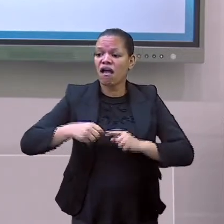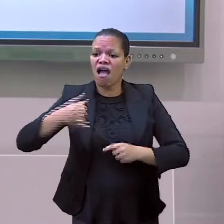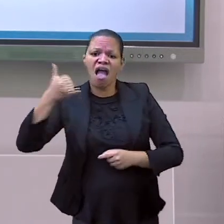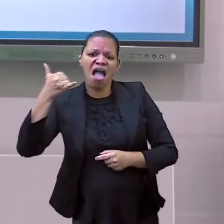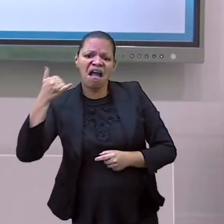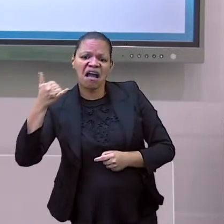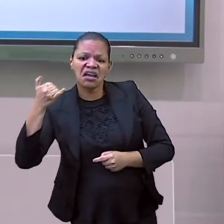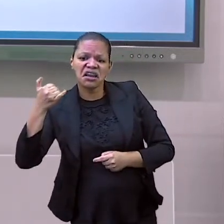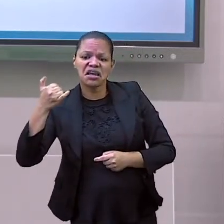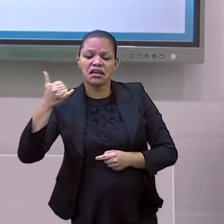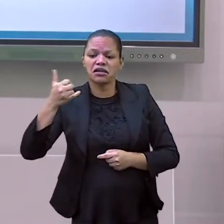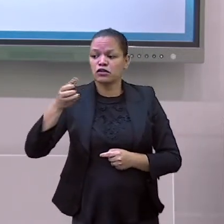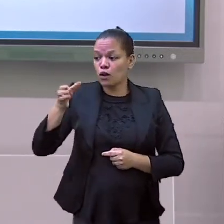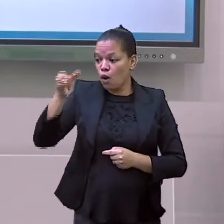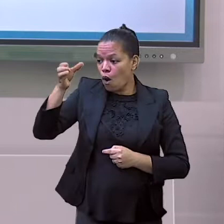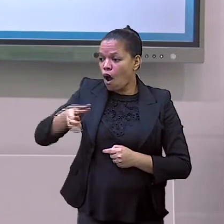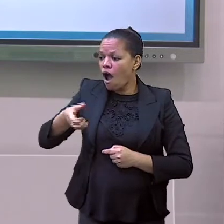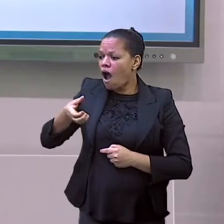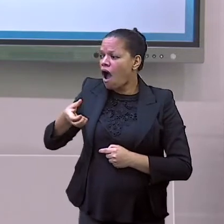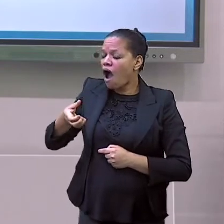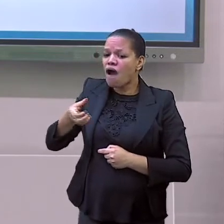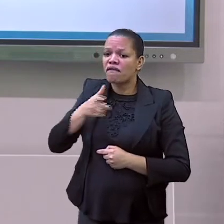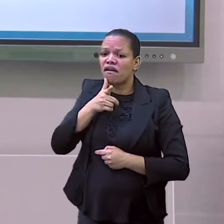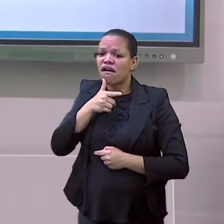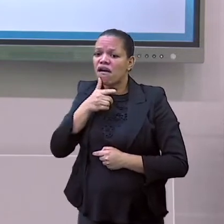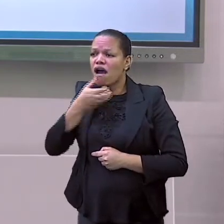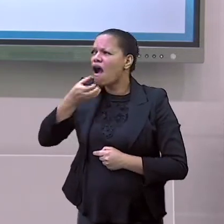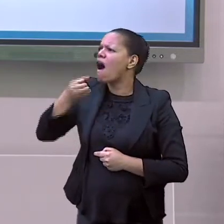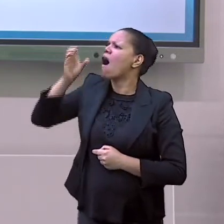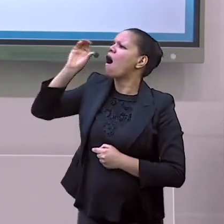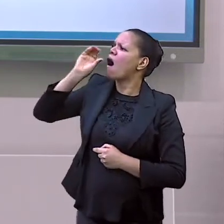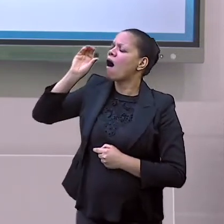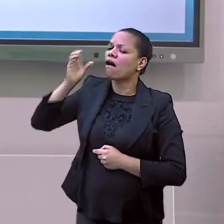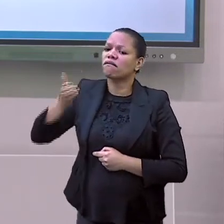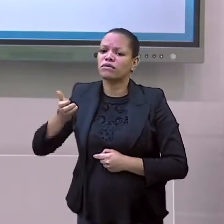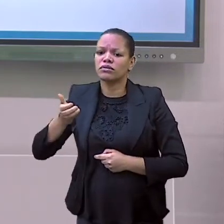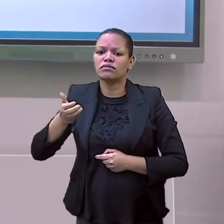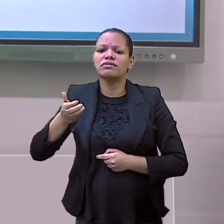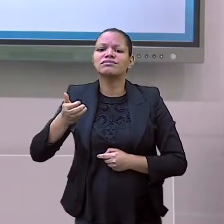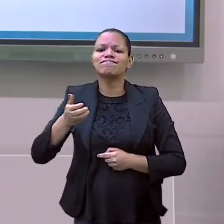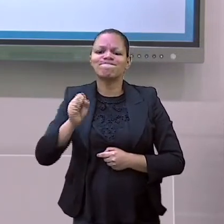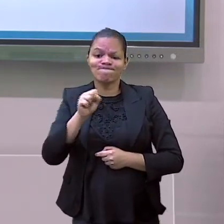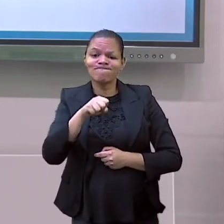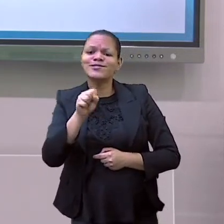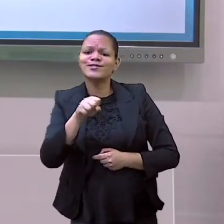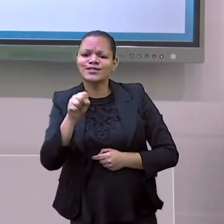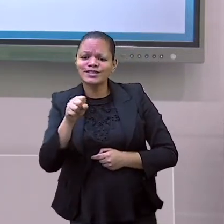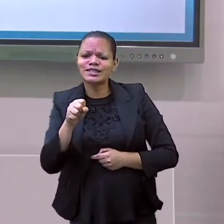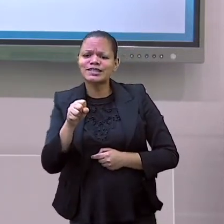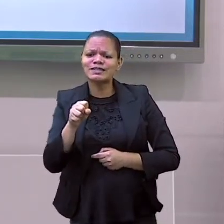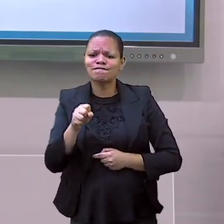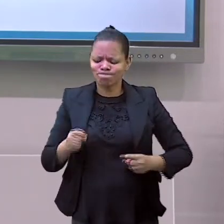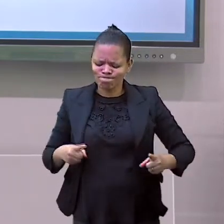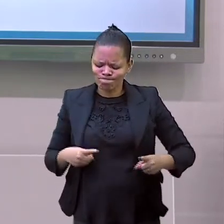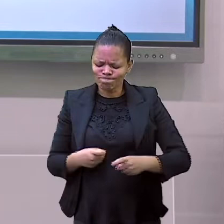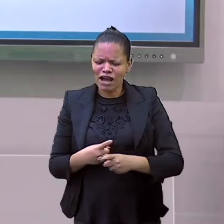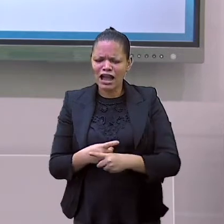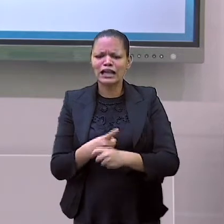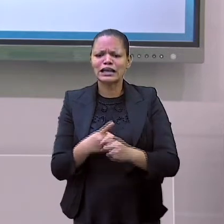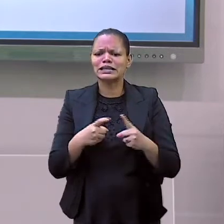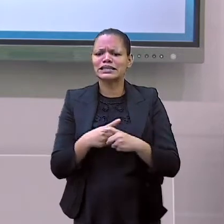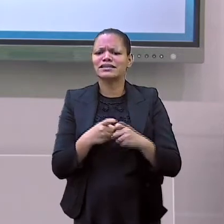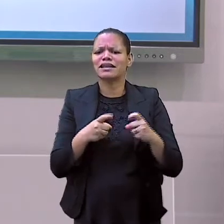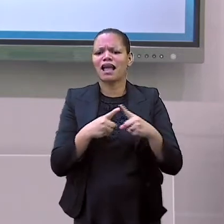água, eu peguei no controle, então tudo isso aí o quê? Vai juntando as bactérias dos